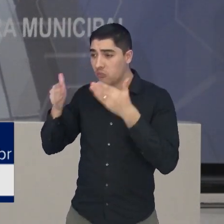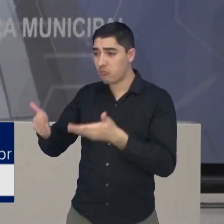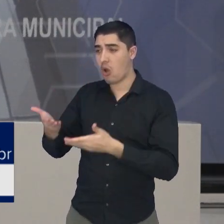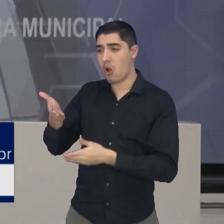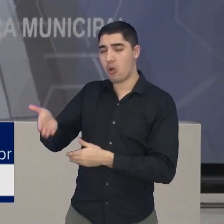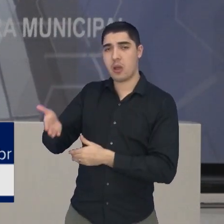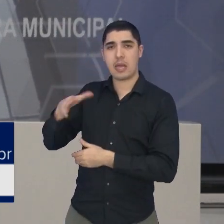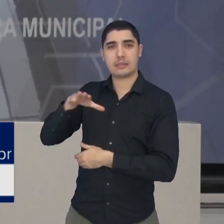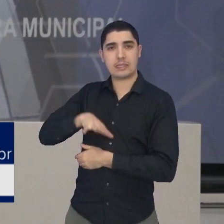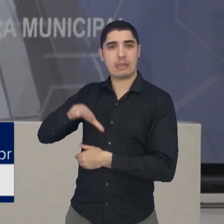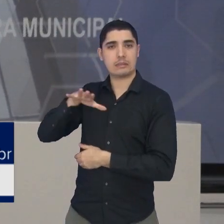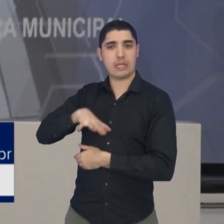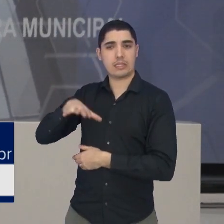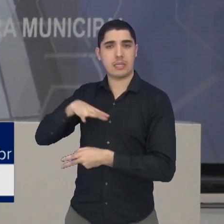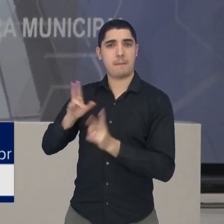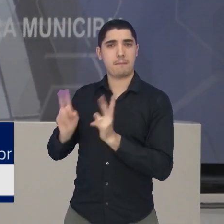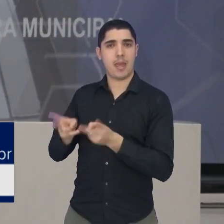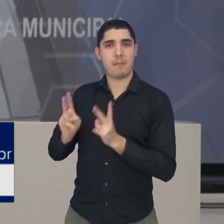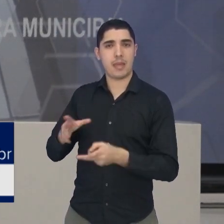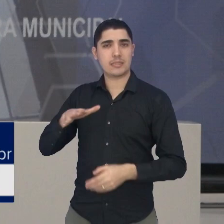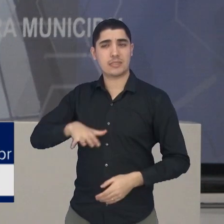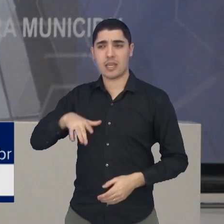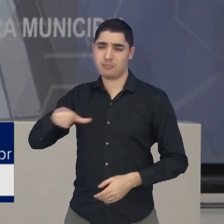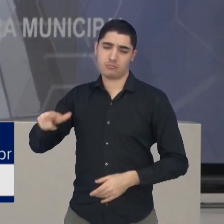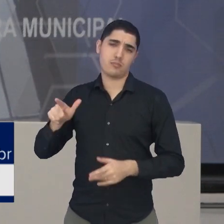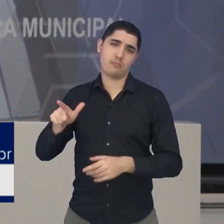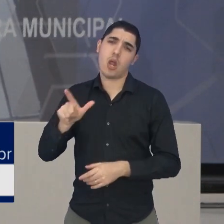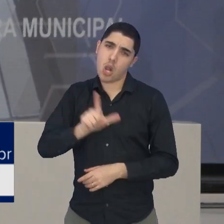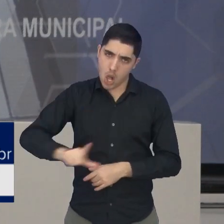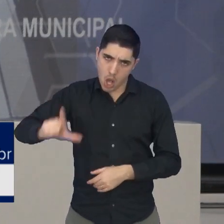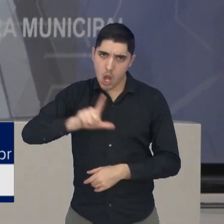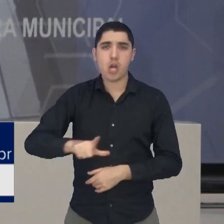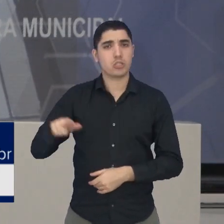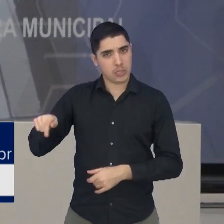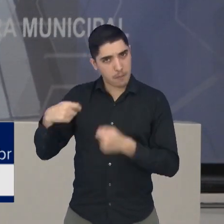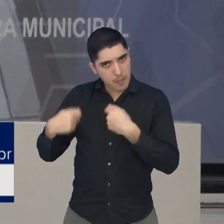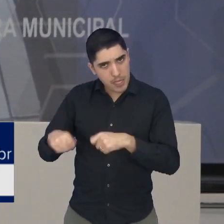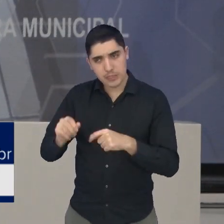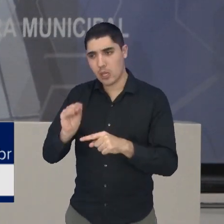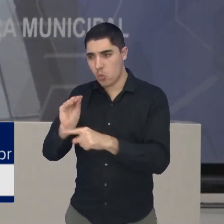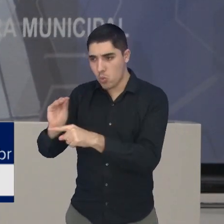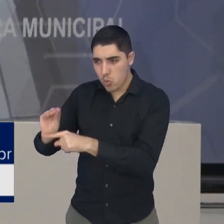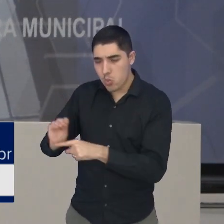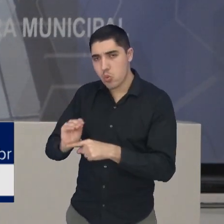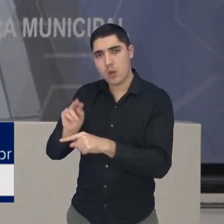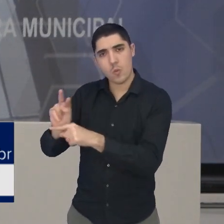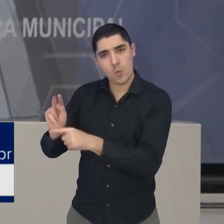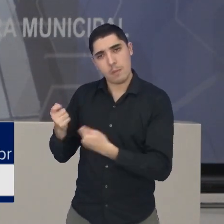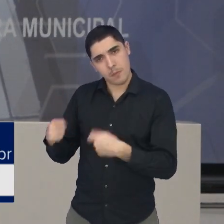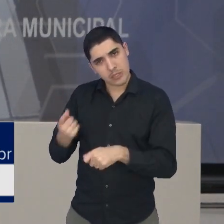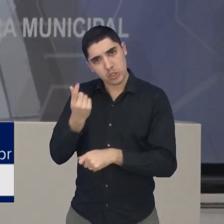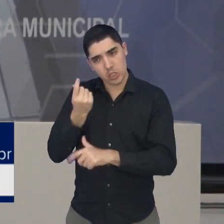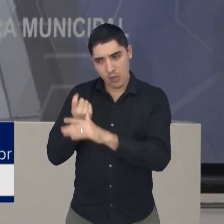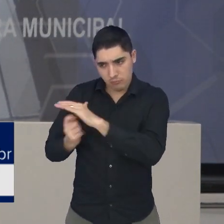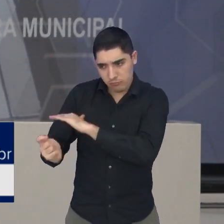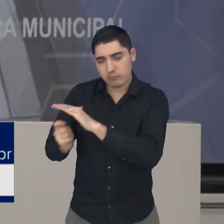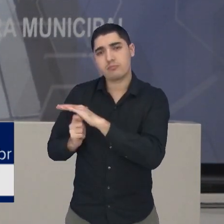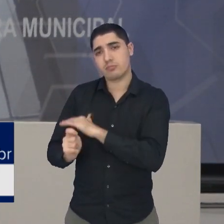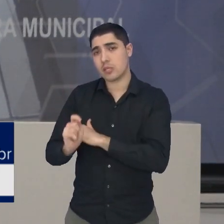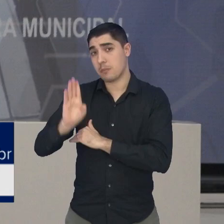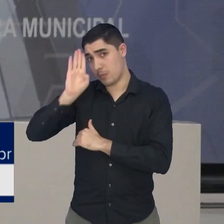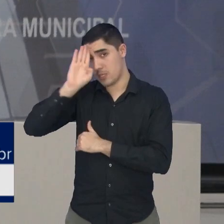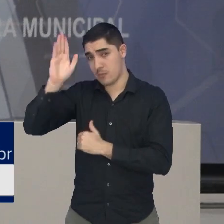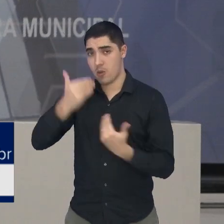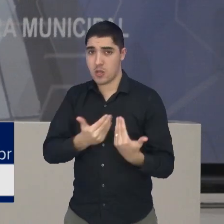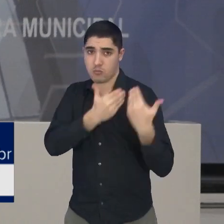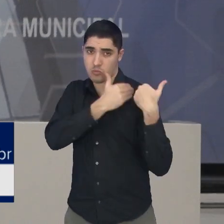de priorizar o centro expandido, que, claro, precisa sim ser cuidado de investimento, etc., mas com responsabilidade para que a